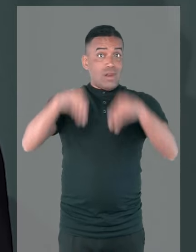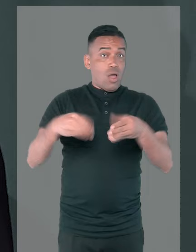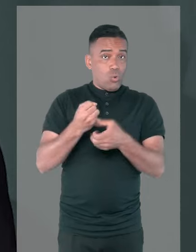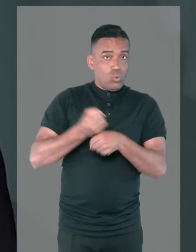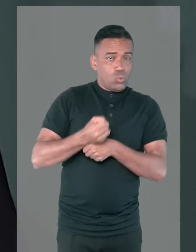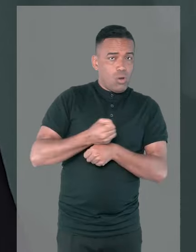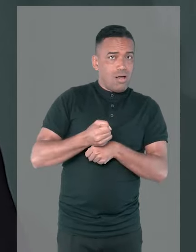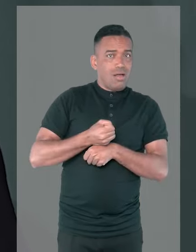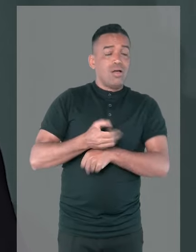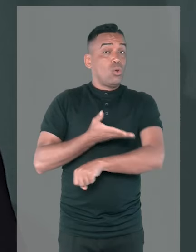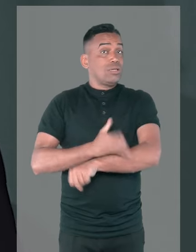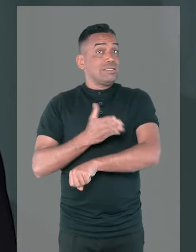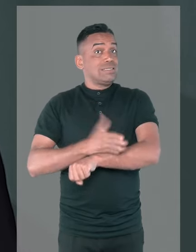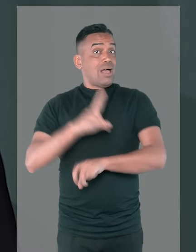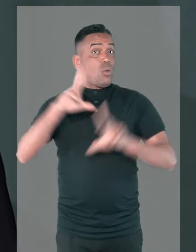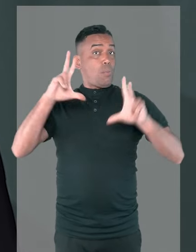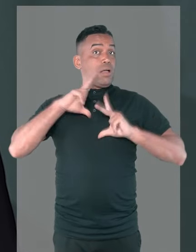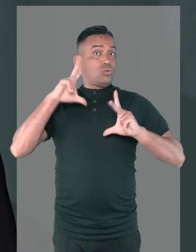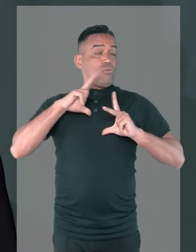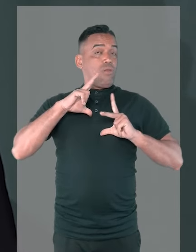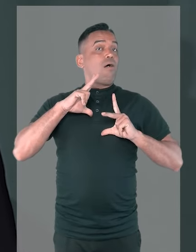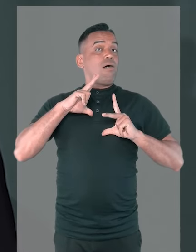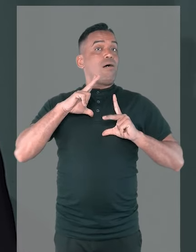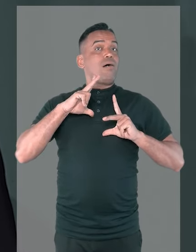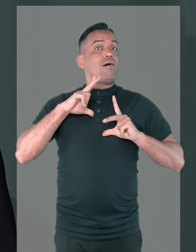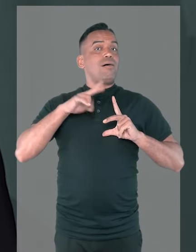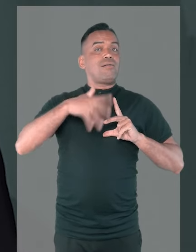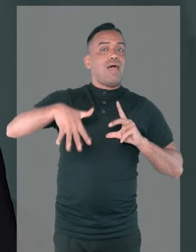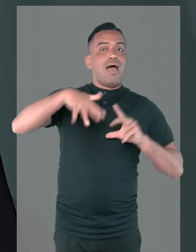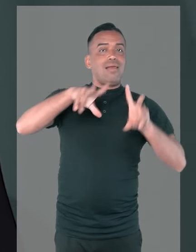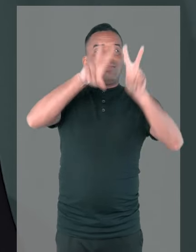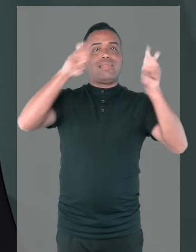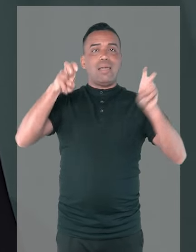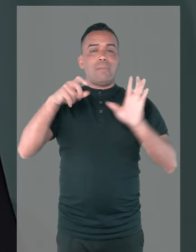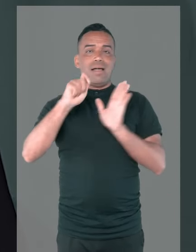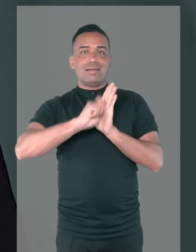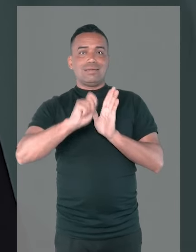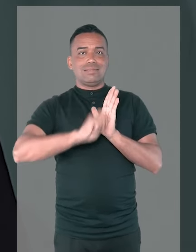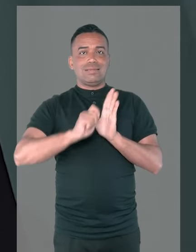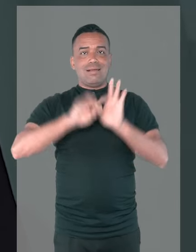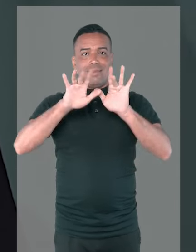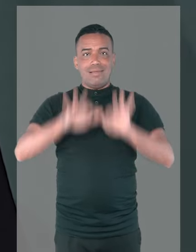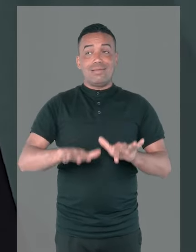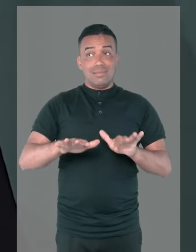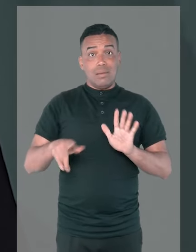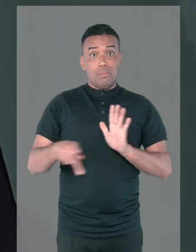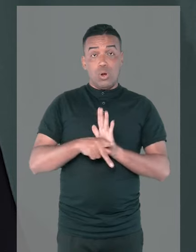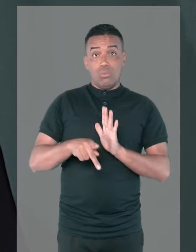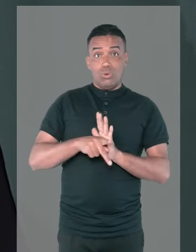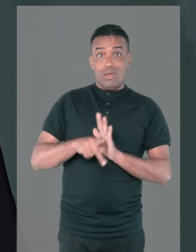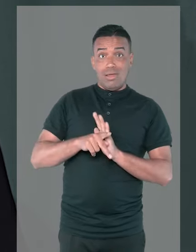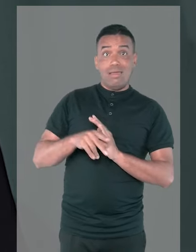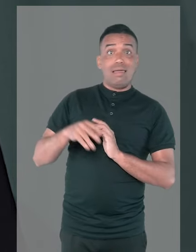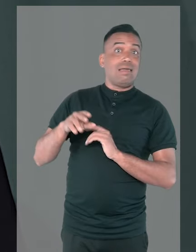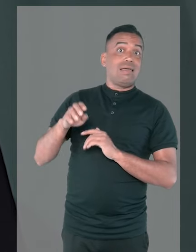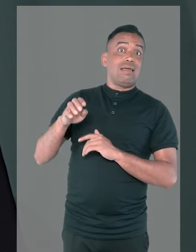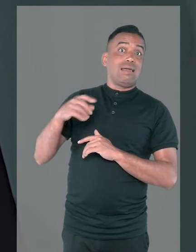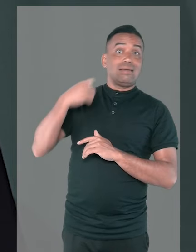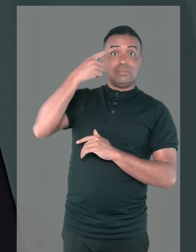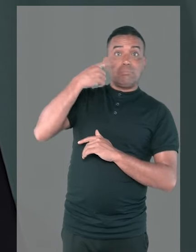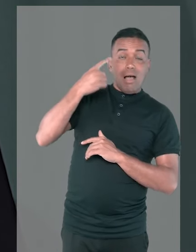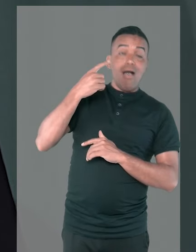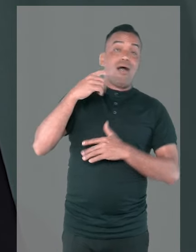de ensaios pessoais sobre escrita, com uma presença forte também de hispano-americanos. A coleção